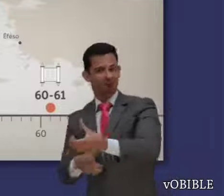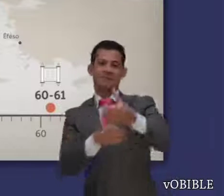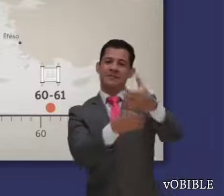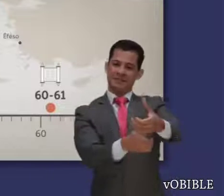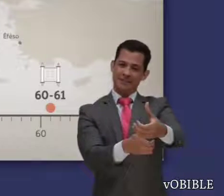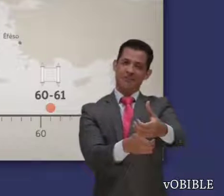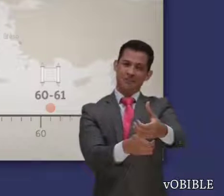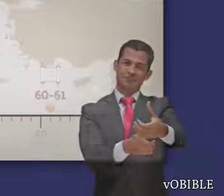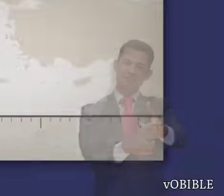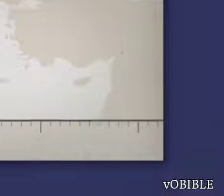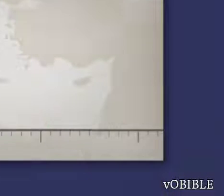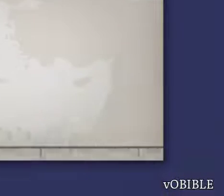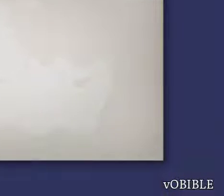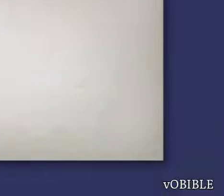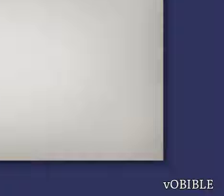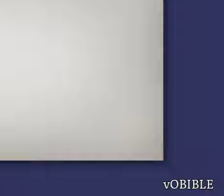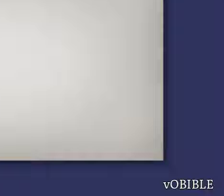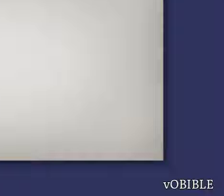ser julgado.